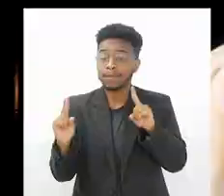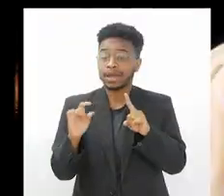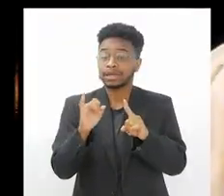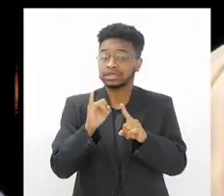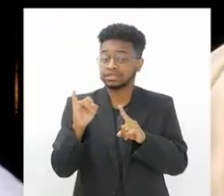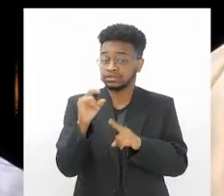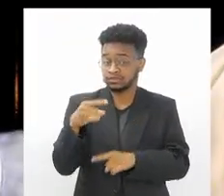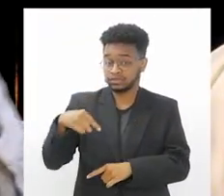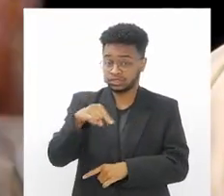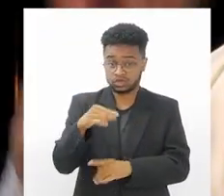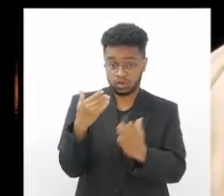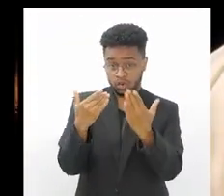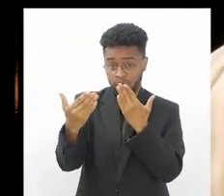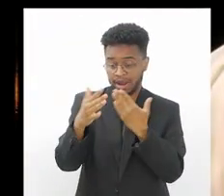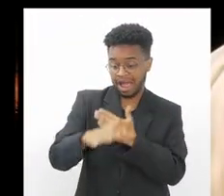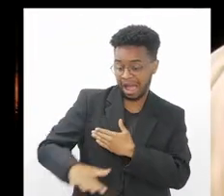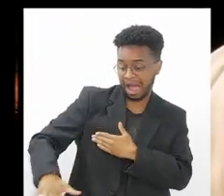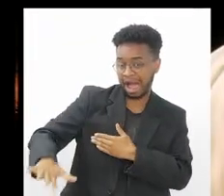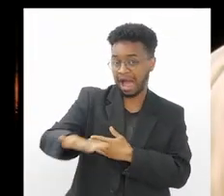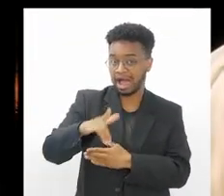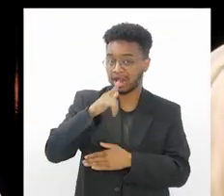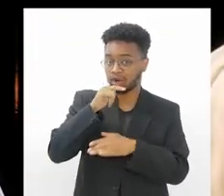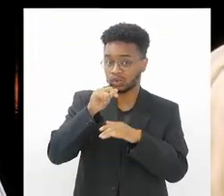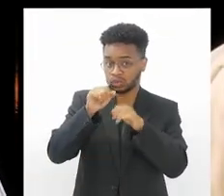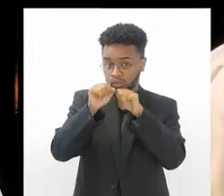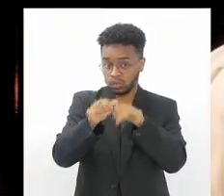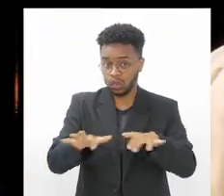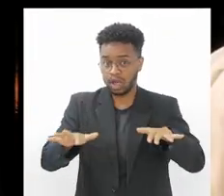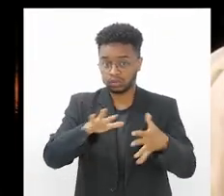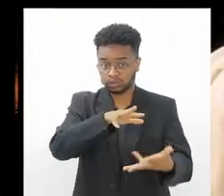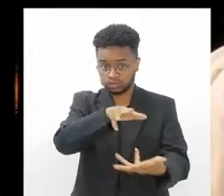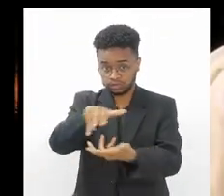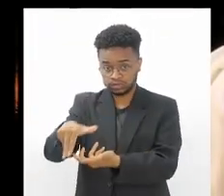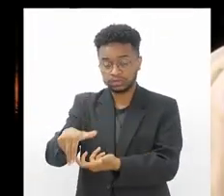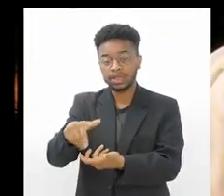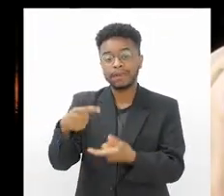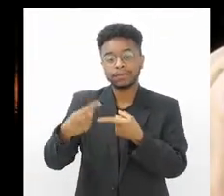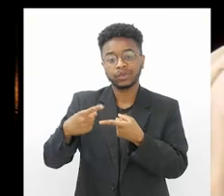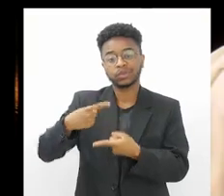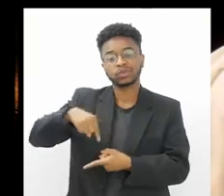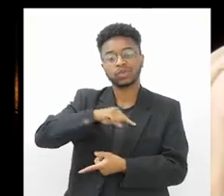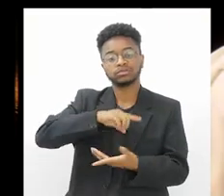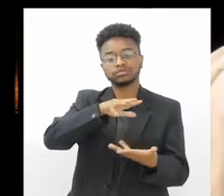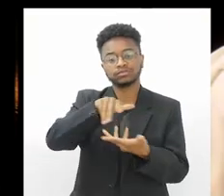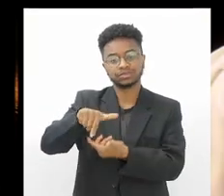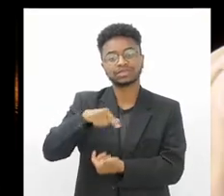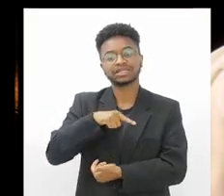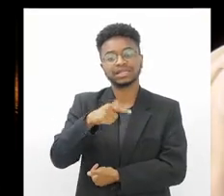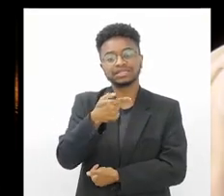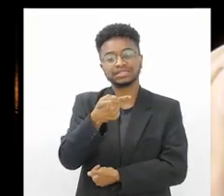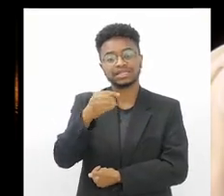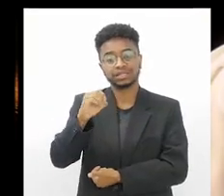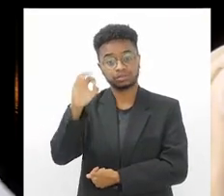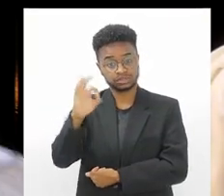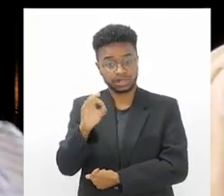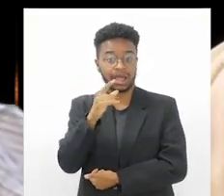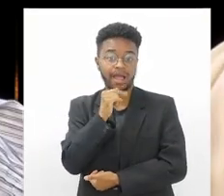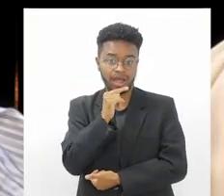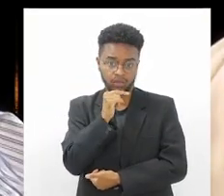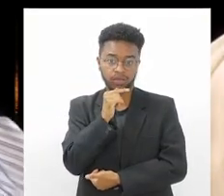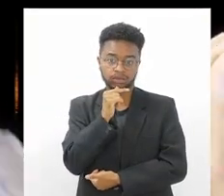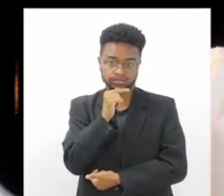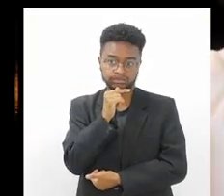pega toda a área do oceano global, né? Ou seja, o planeta é 70% de água, aproximadamente. Quando ainda você pega né? toda